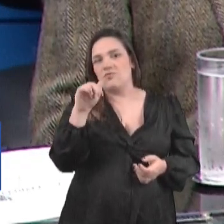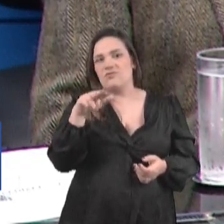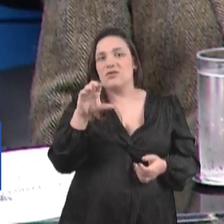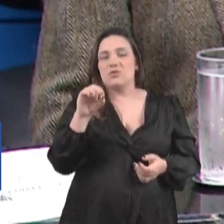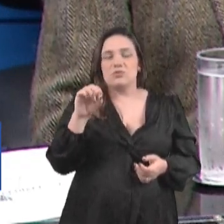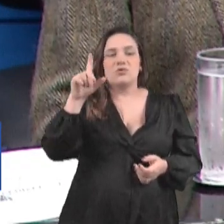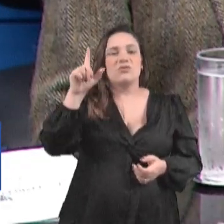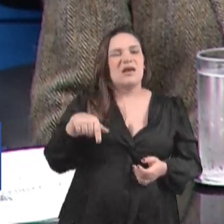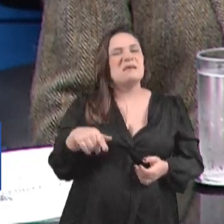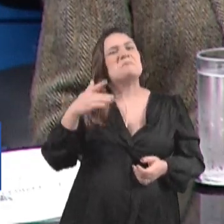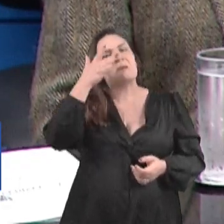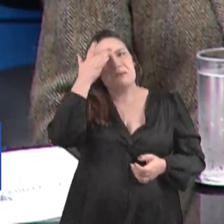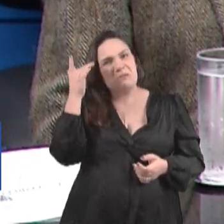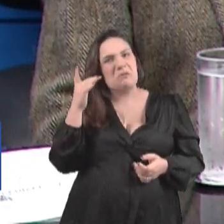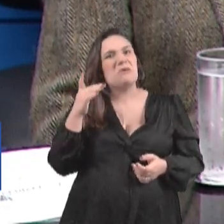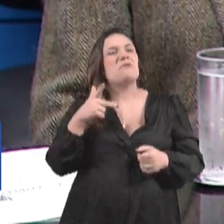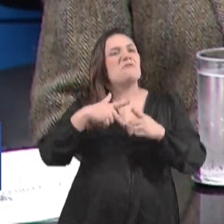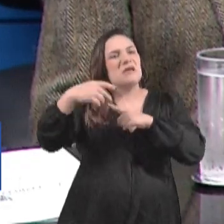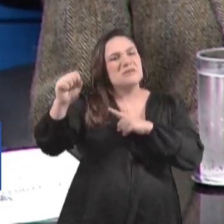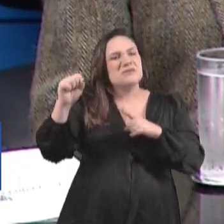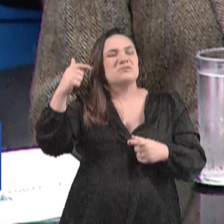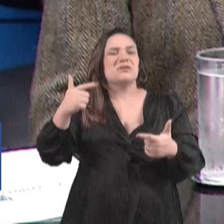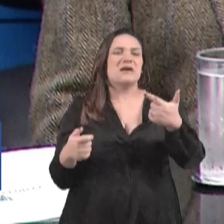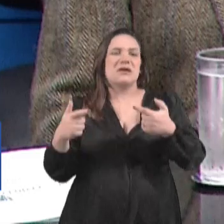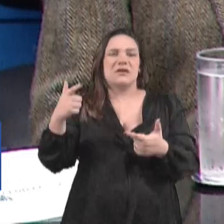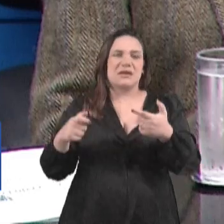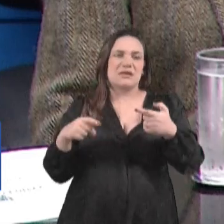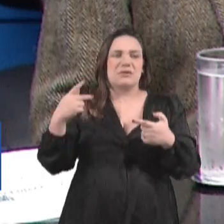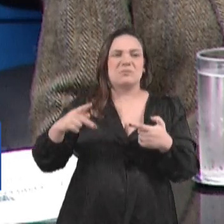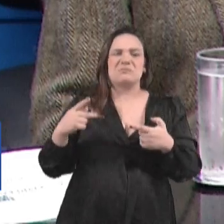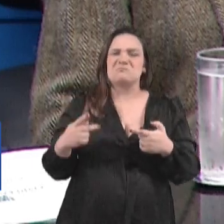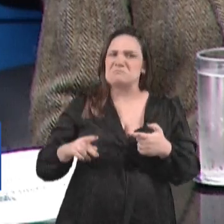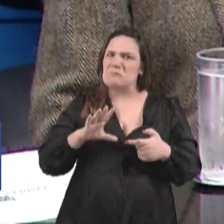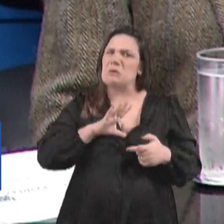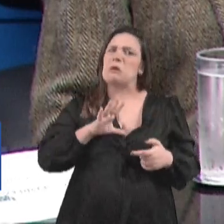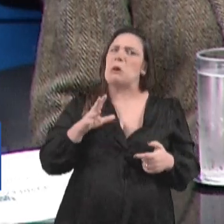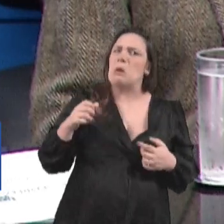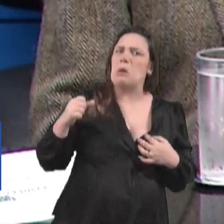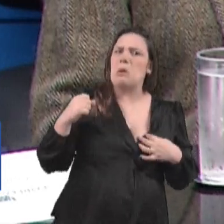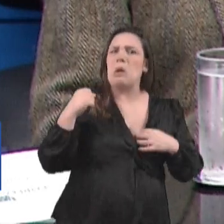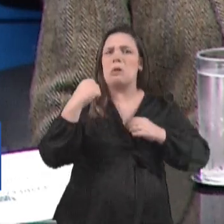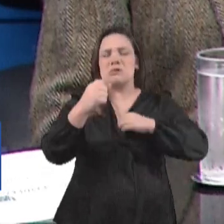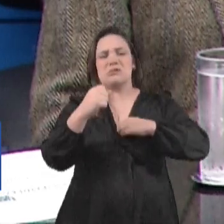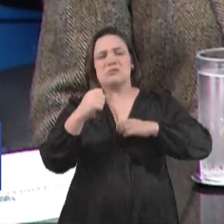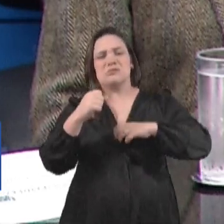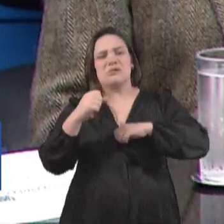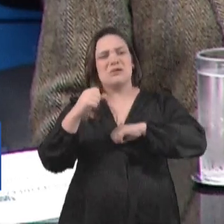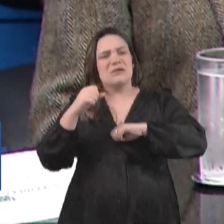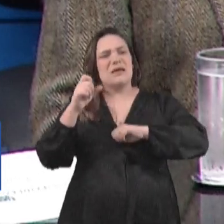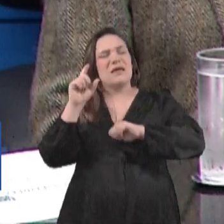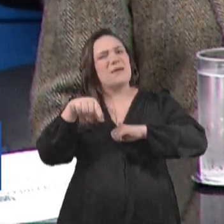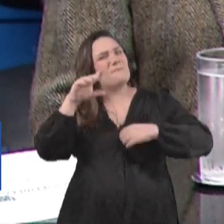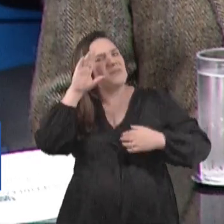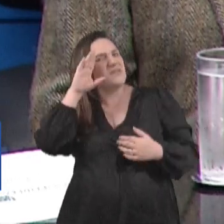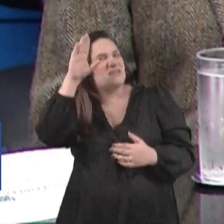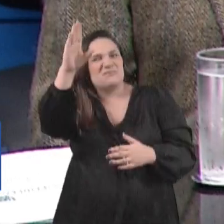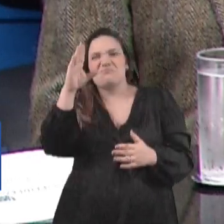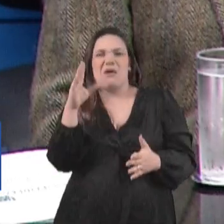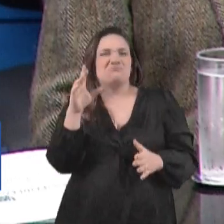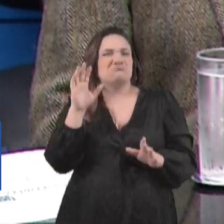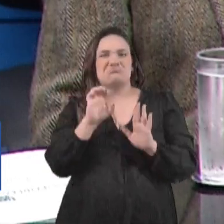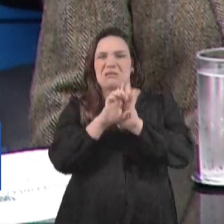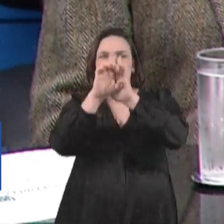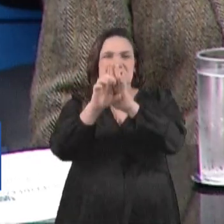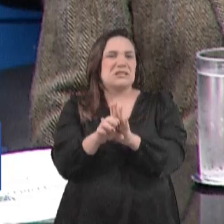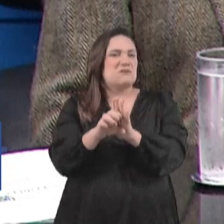Rufino, herói da Guerra do Paraguai, bravo entre os seus bravos, o maior entre os seus notáveis,